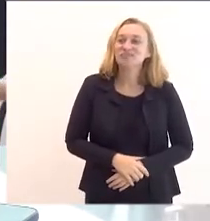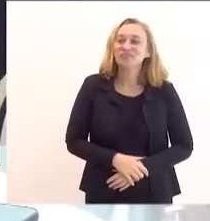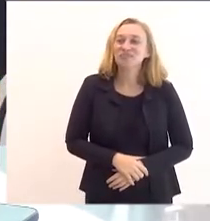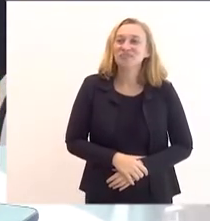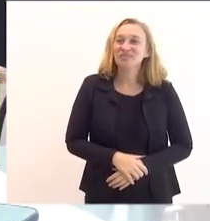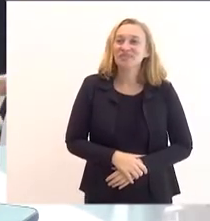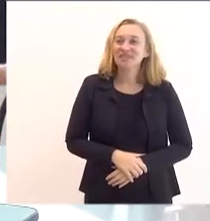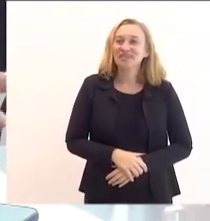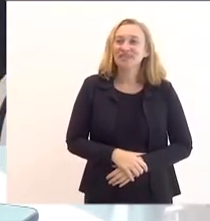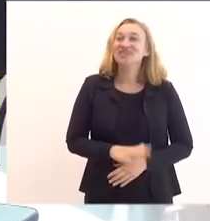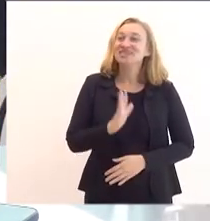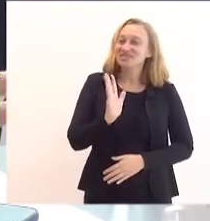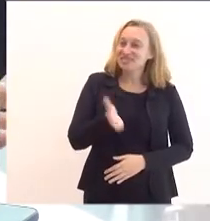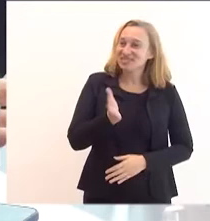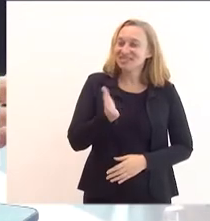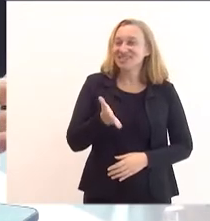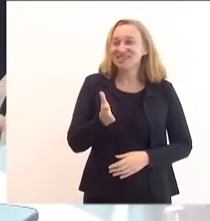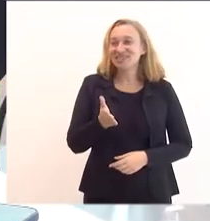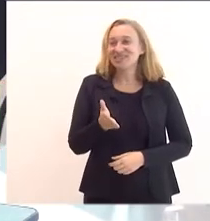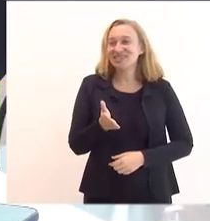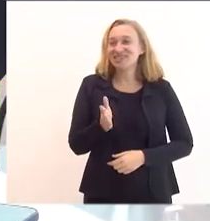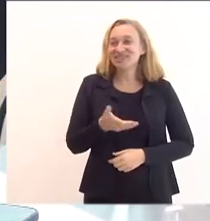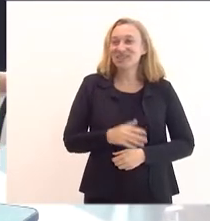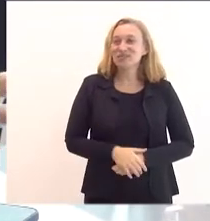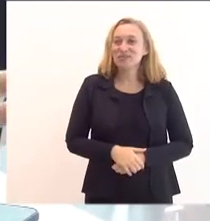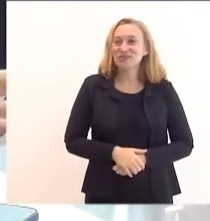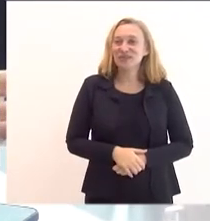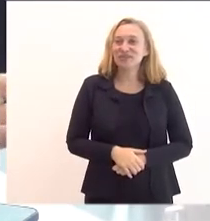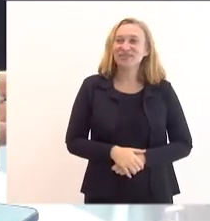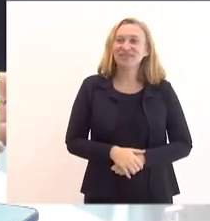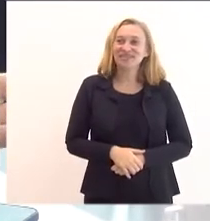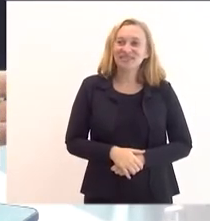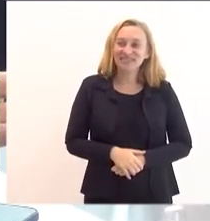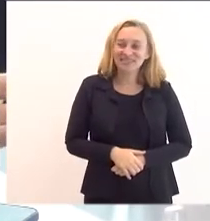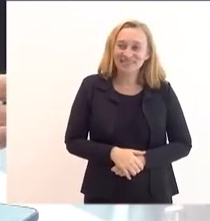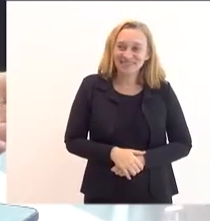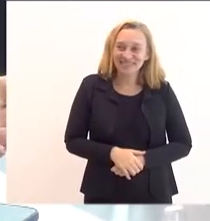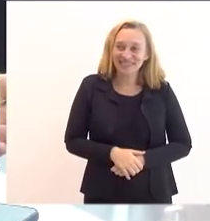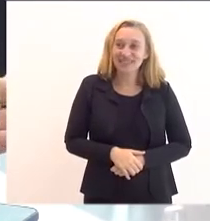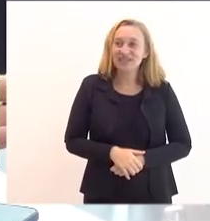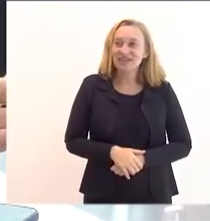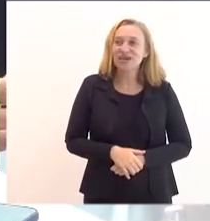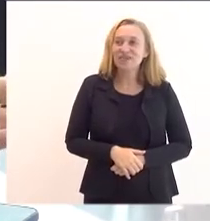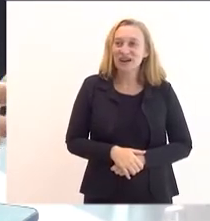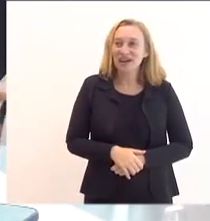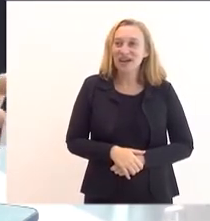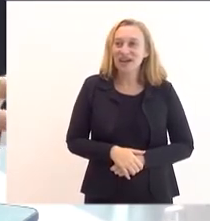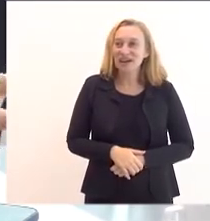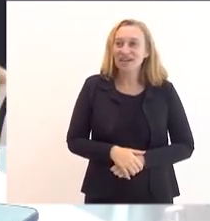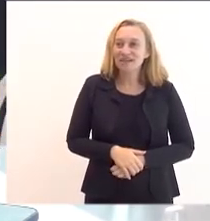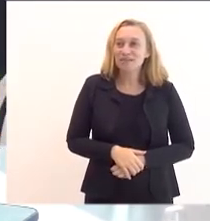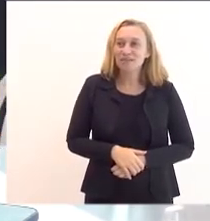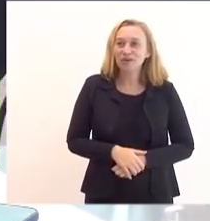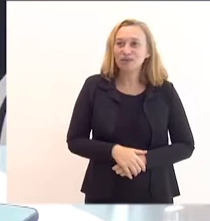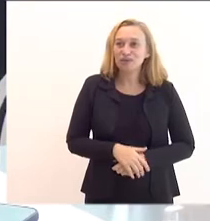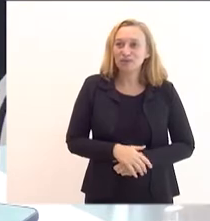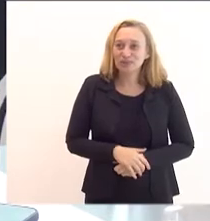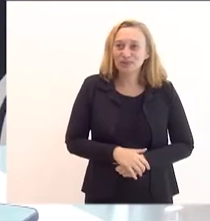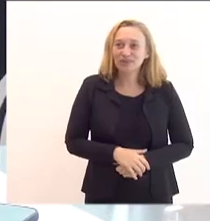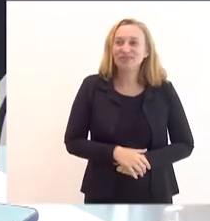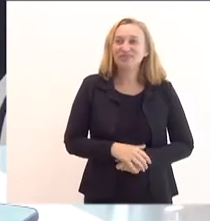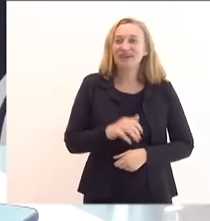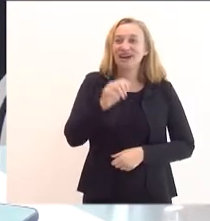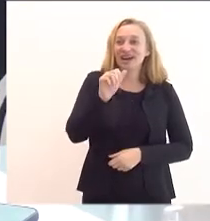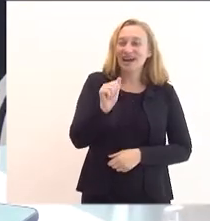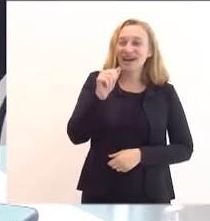medicamentos já dominados são descobertos. Muita calma. Aspirina, vamos lá,